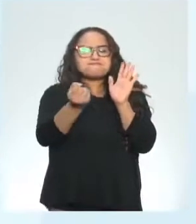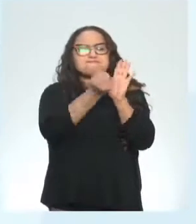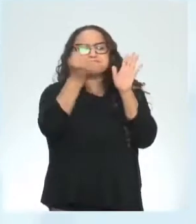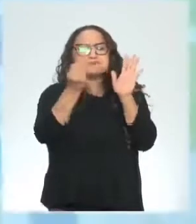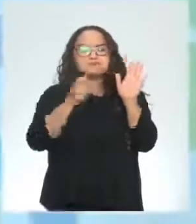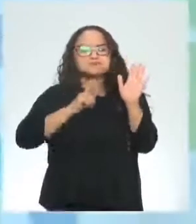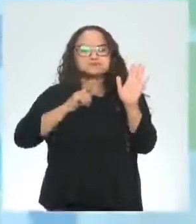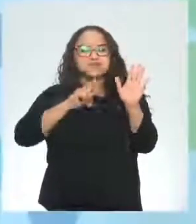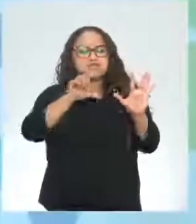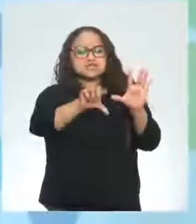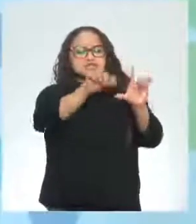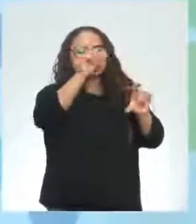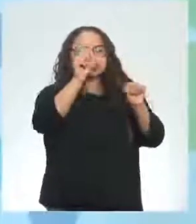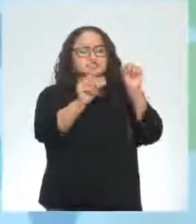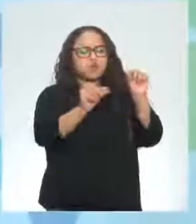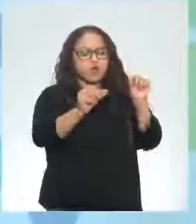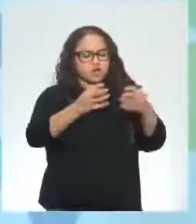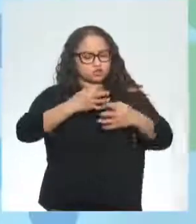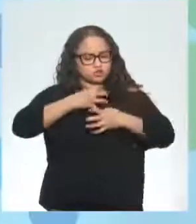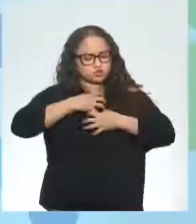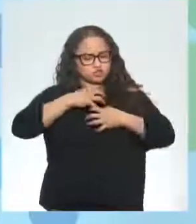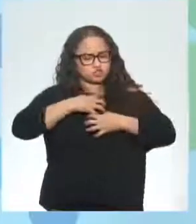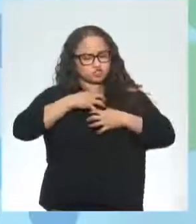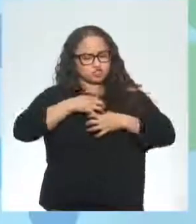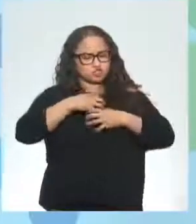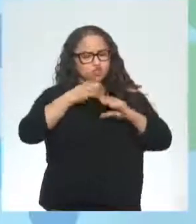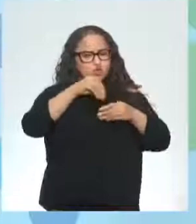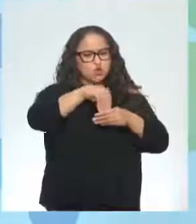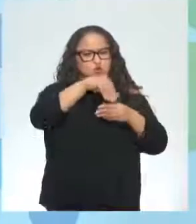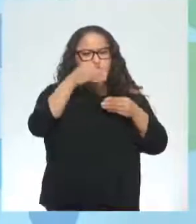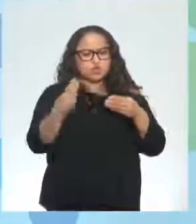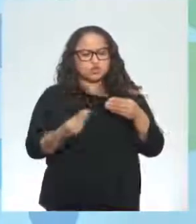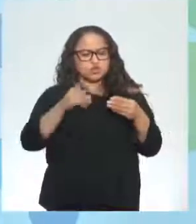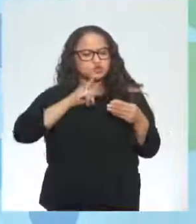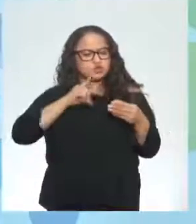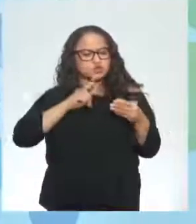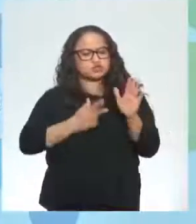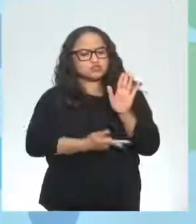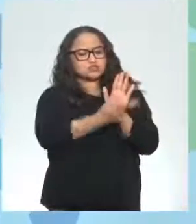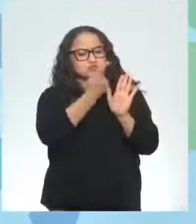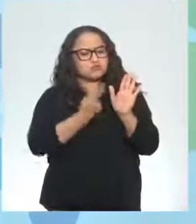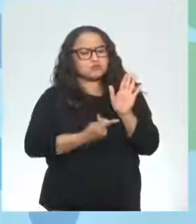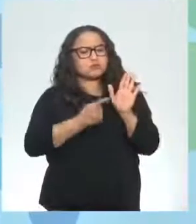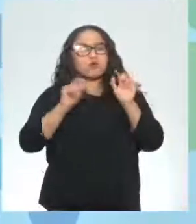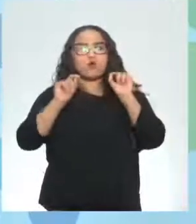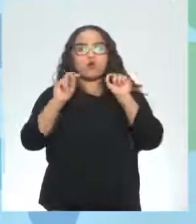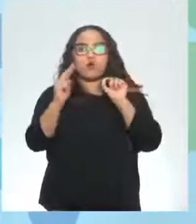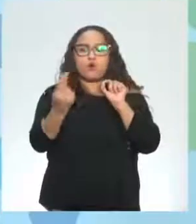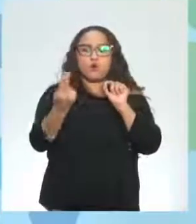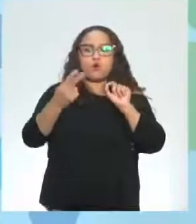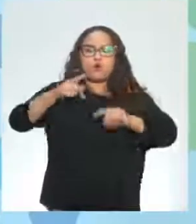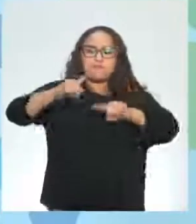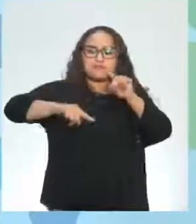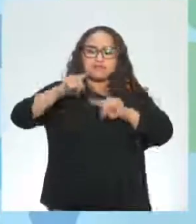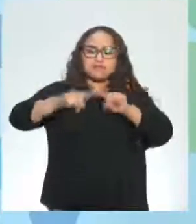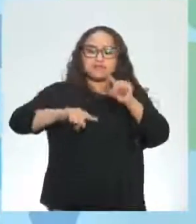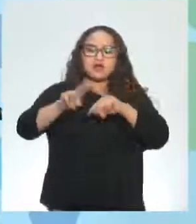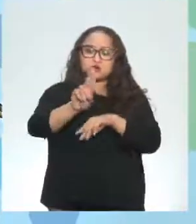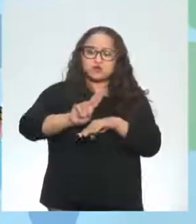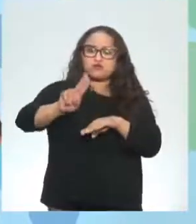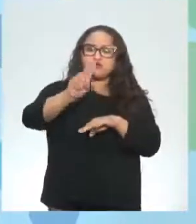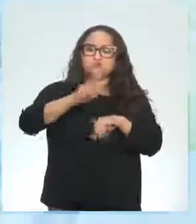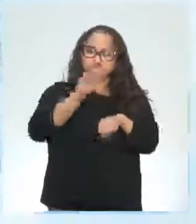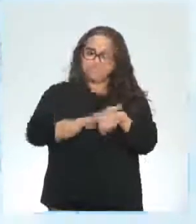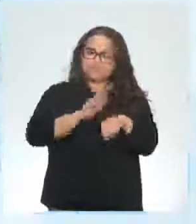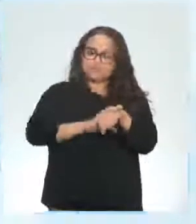pela escolha da forma conteúdo que eu quero dar à minha obra e também a materialidade, ou seja, aquilo que eu vou utilizar para construir essa